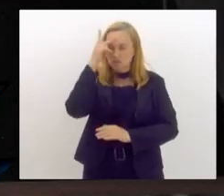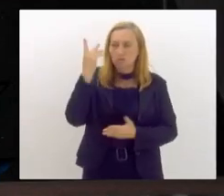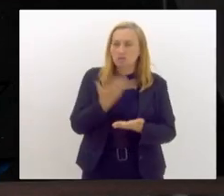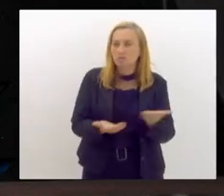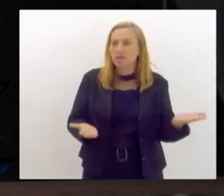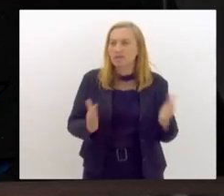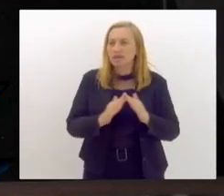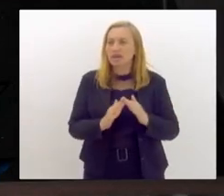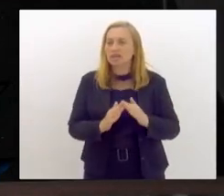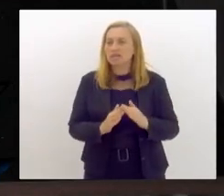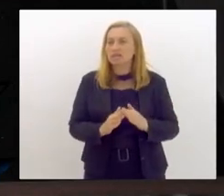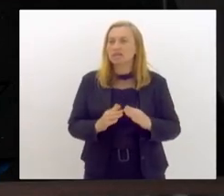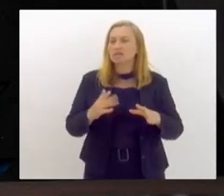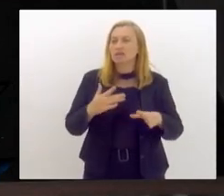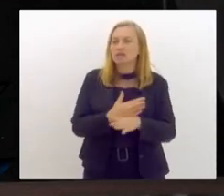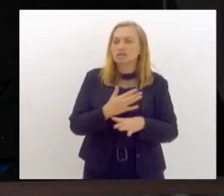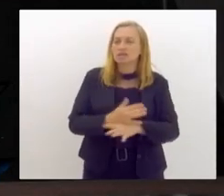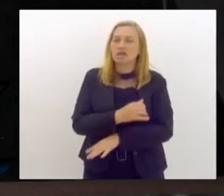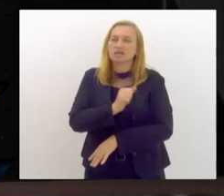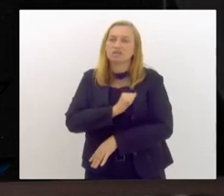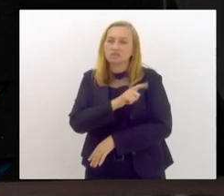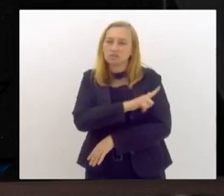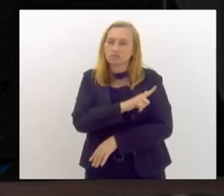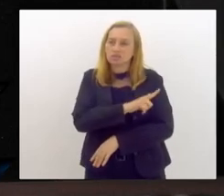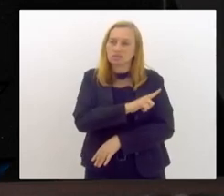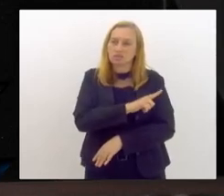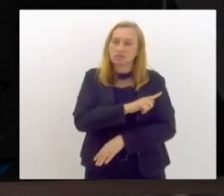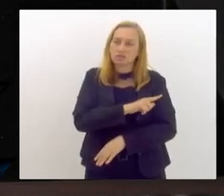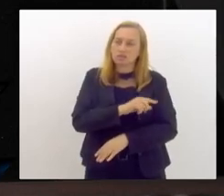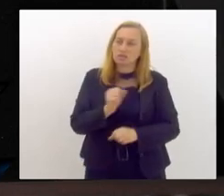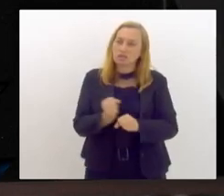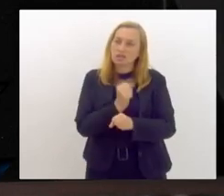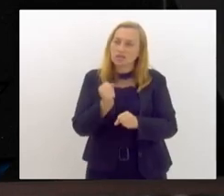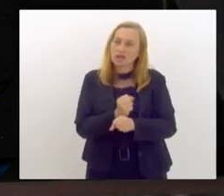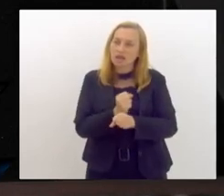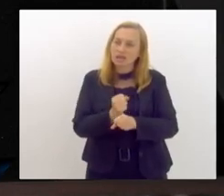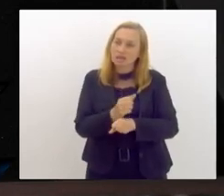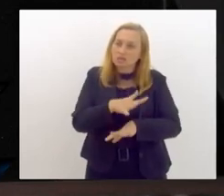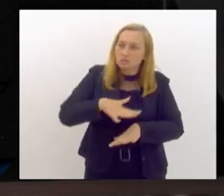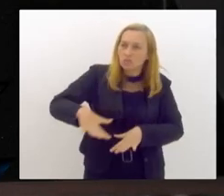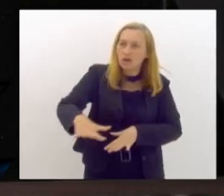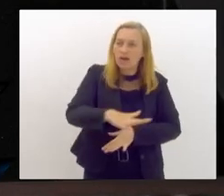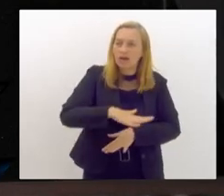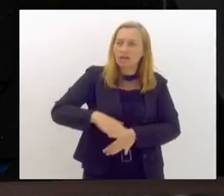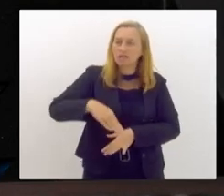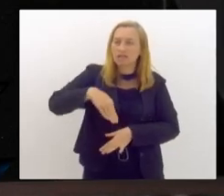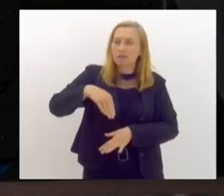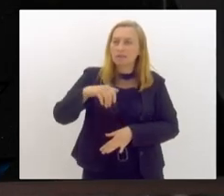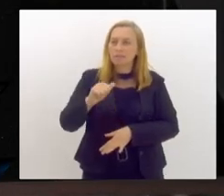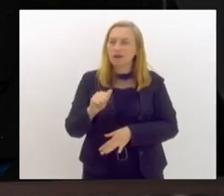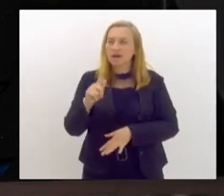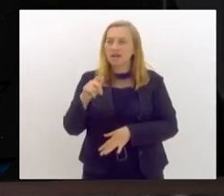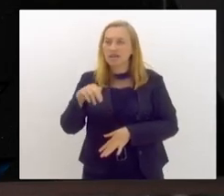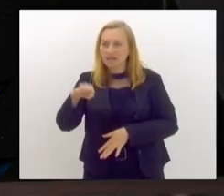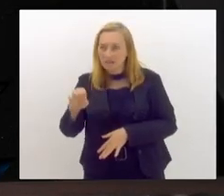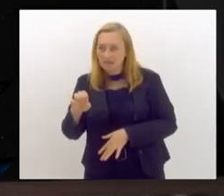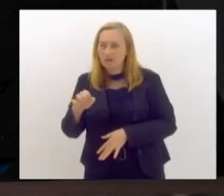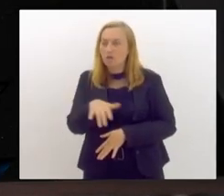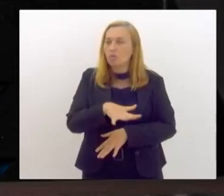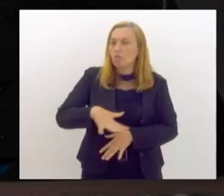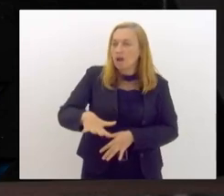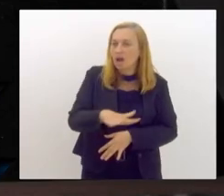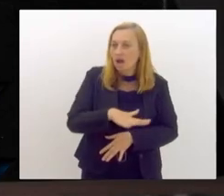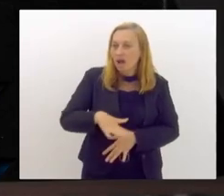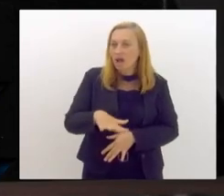construiu em cima de uma área, muito boa parte dela de mangues, ou seja, uma área